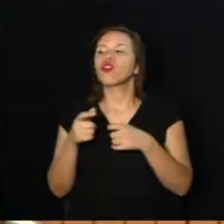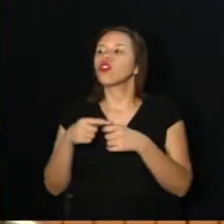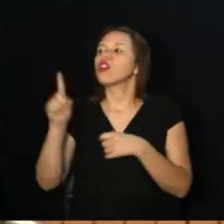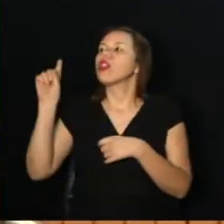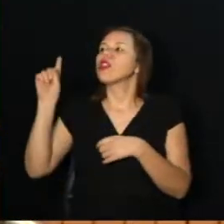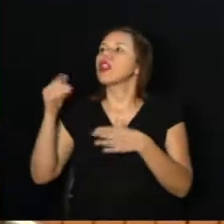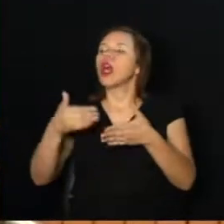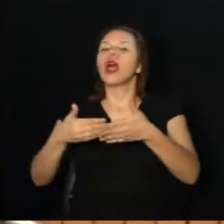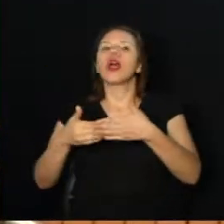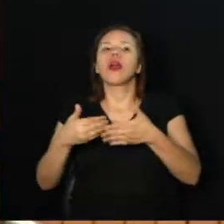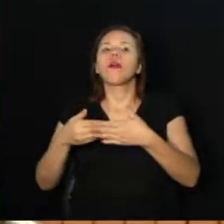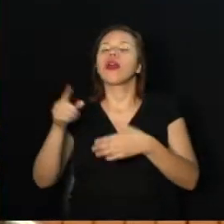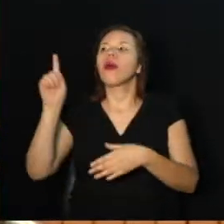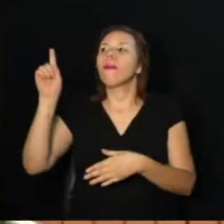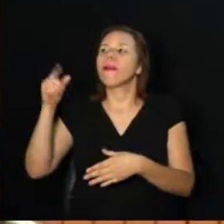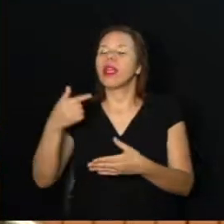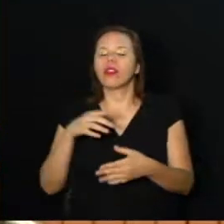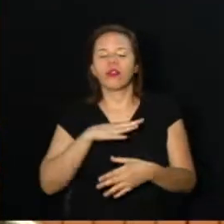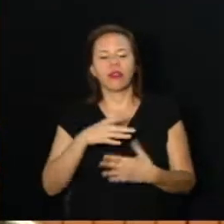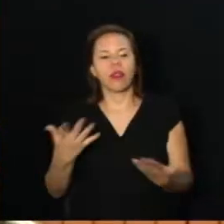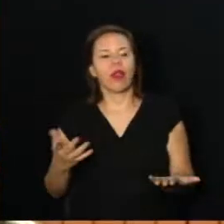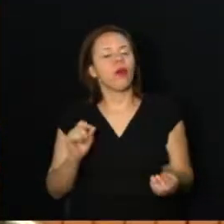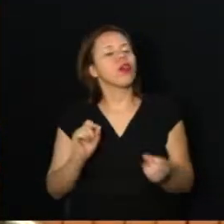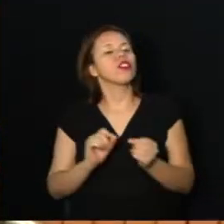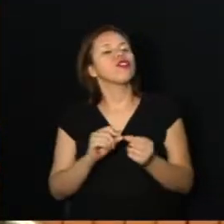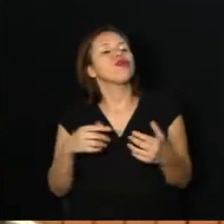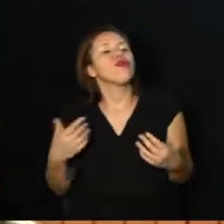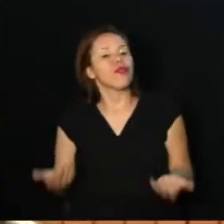olha, o que a gente faz de